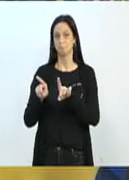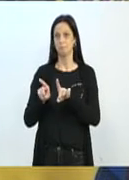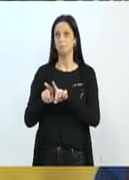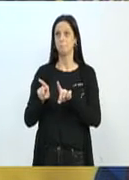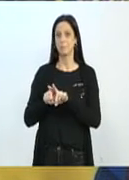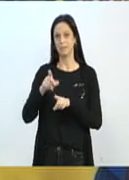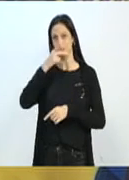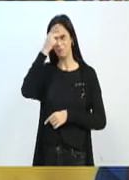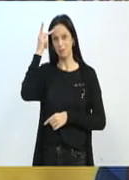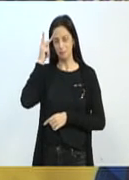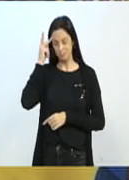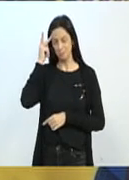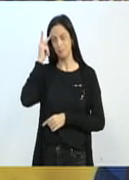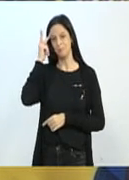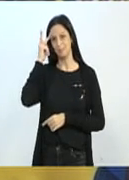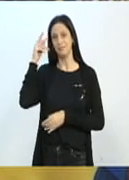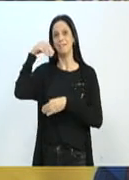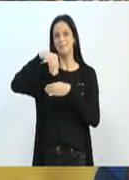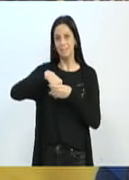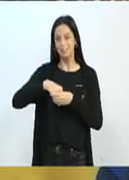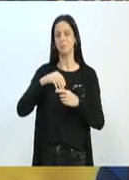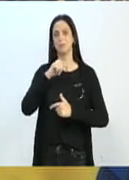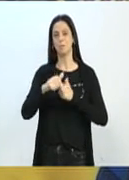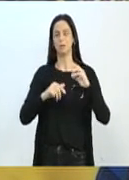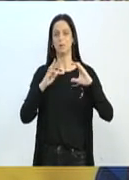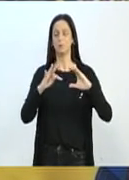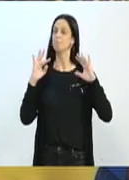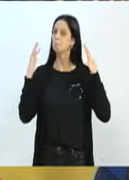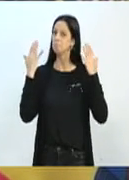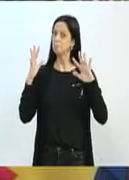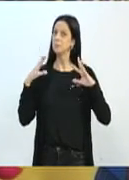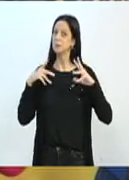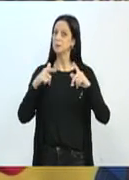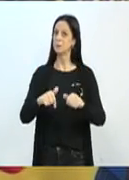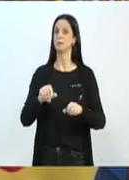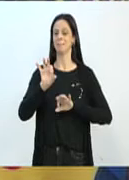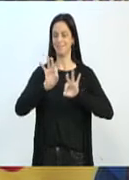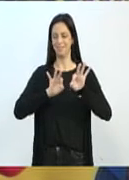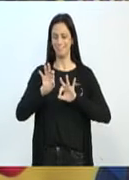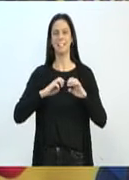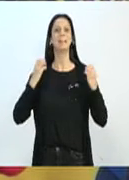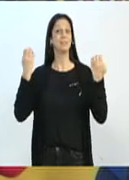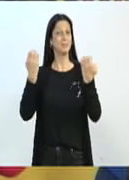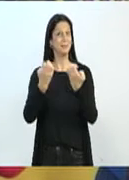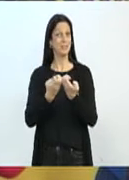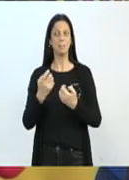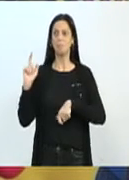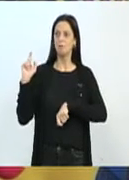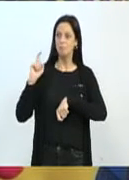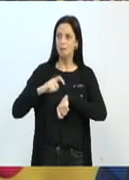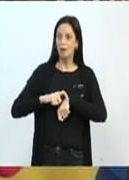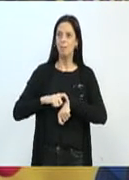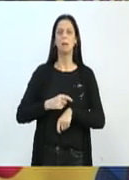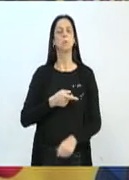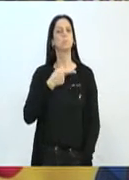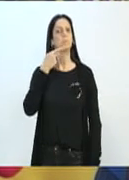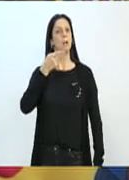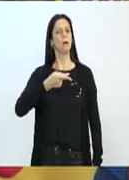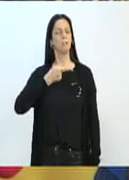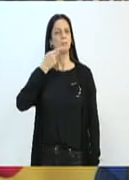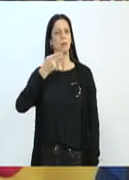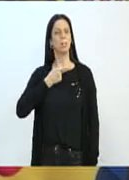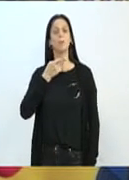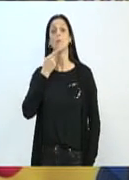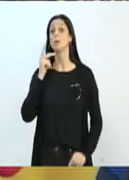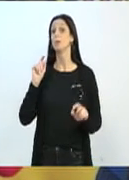os conselheiros tutelares Parabéns a todos que promoveram eu fiz questão de na hora da minha fala é